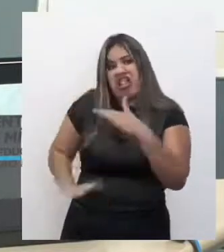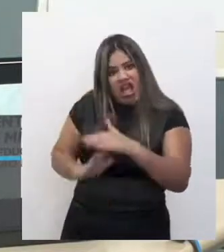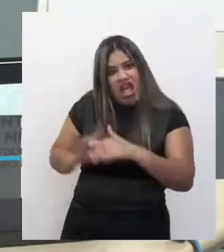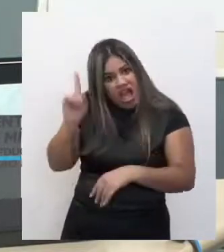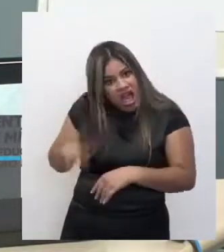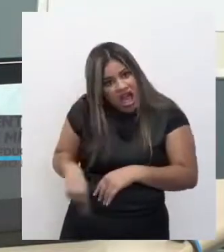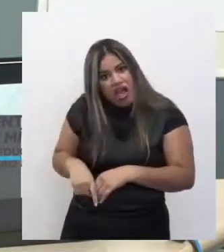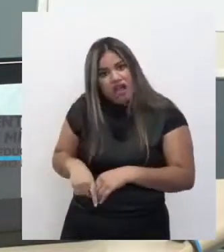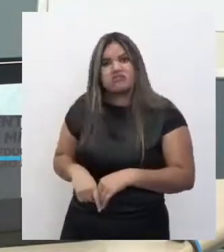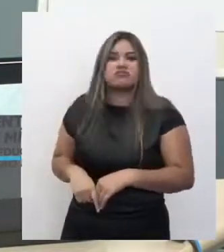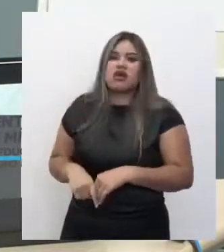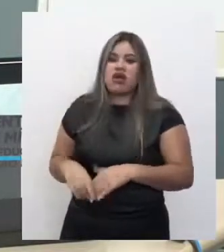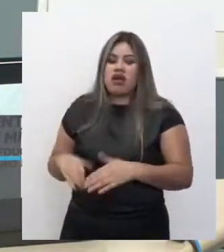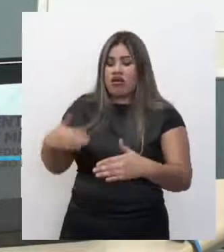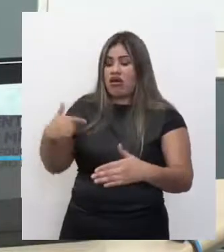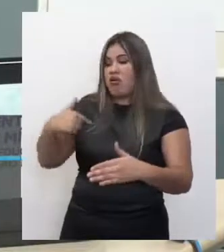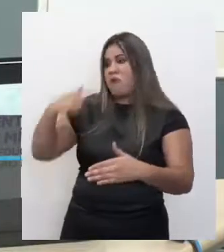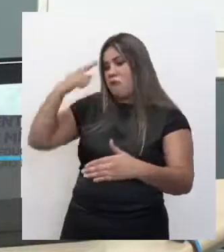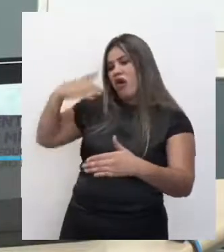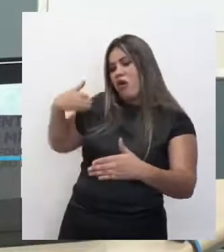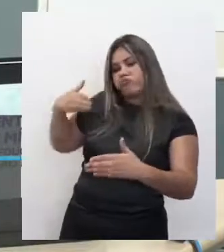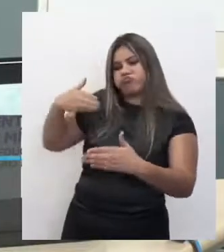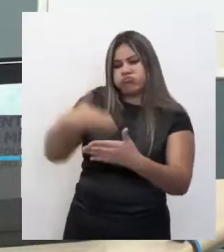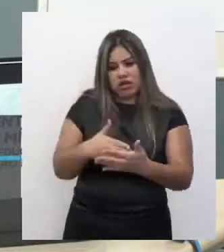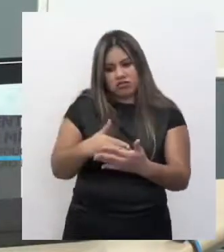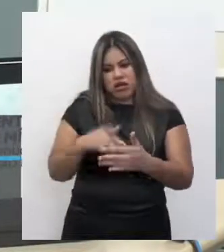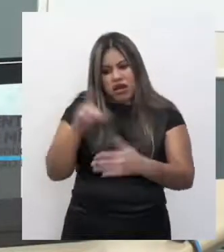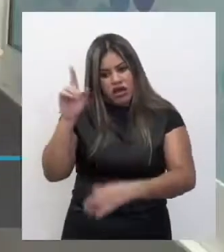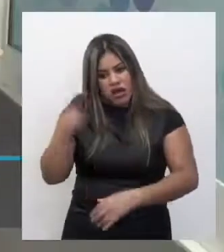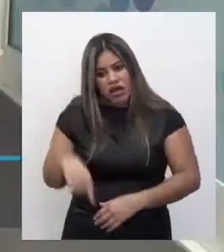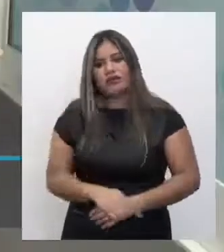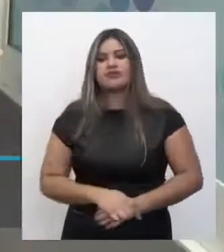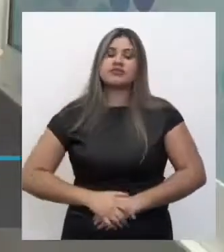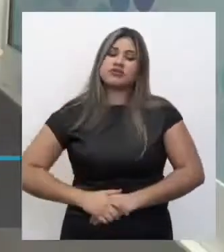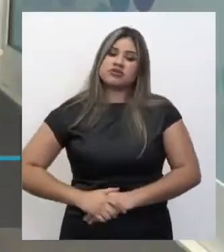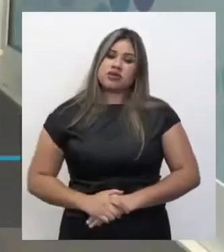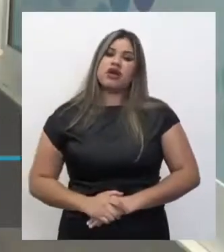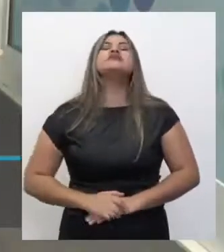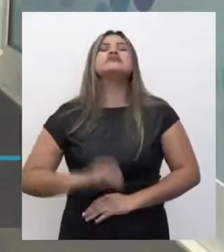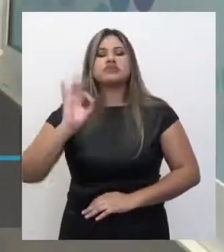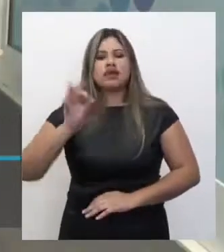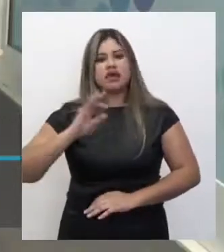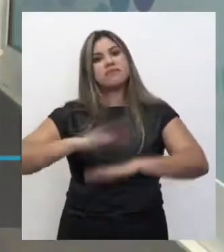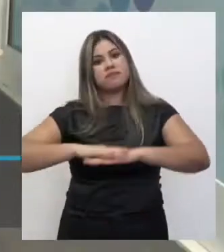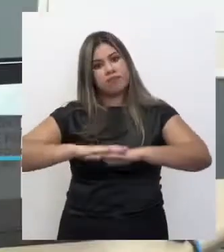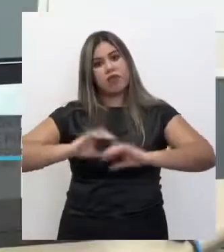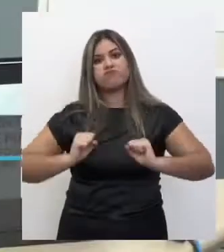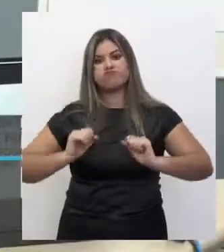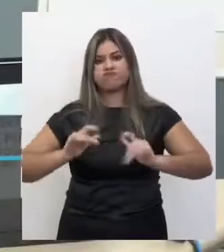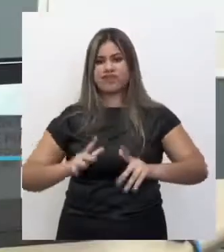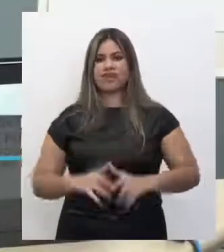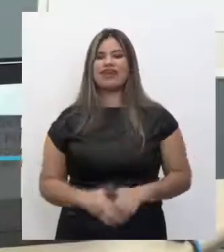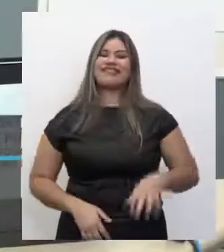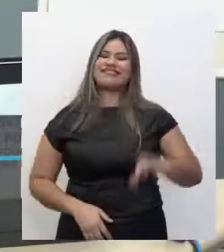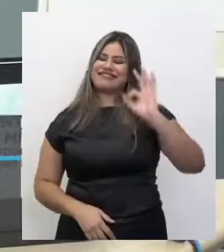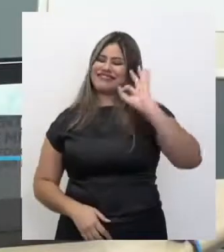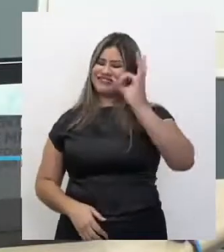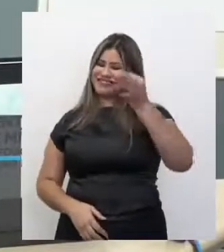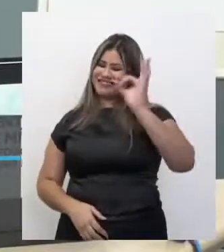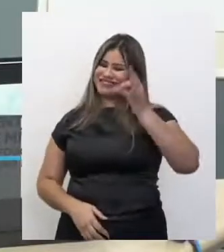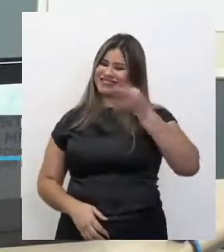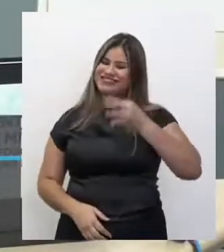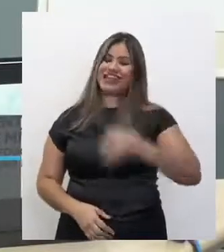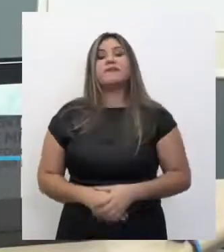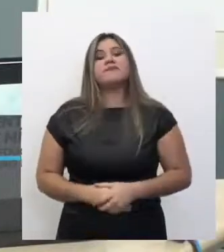Sim. Vai só até onde eu penso que vai. Então é o seu modo de agir. Yes! Essa aula está